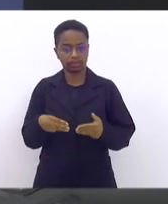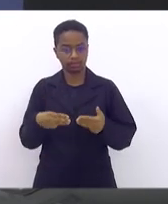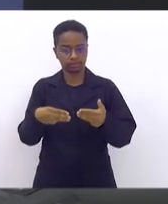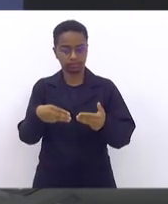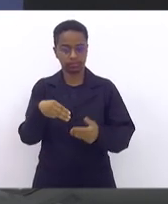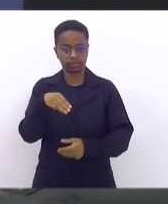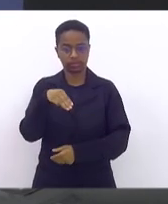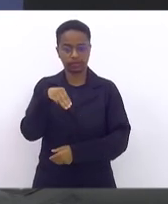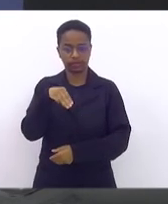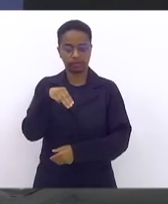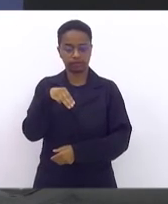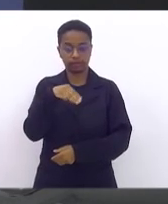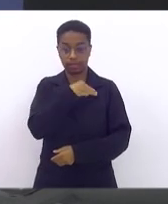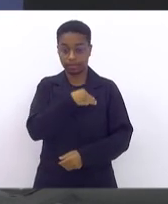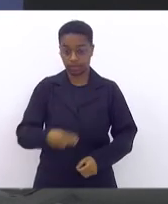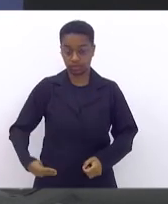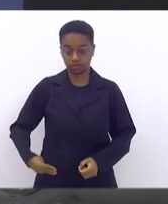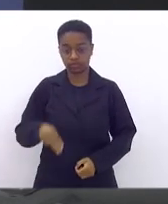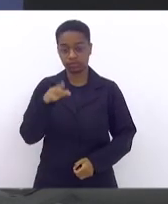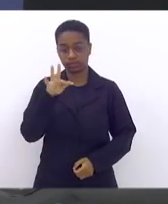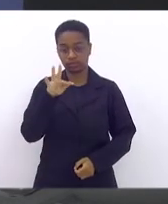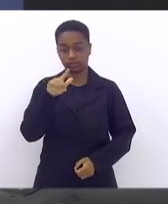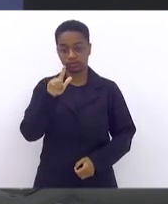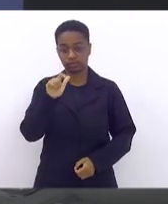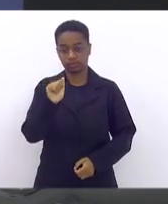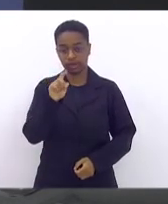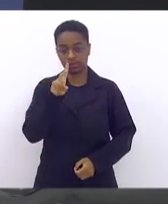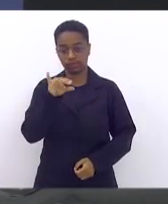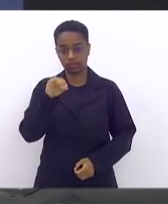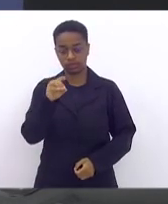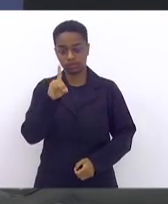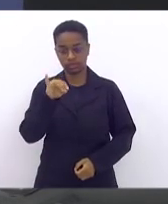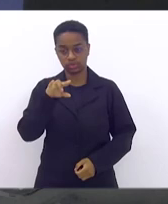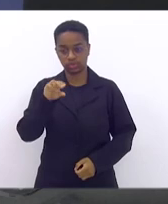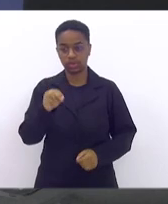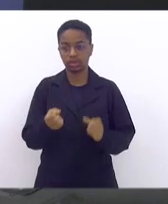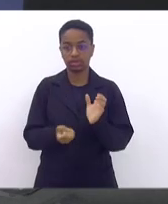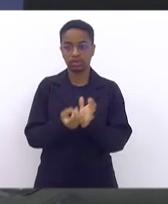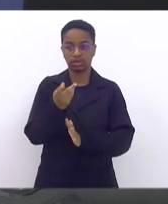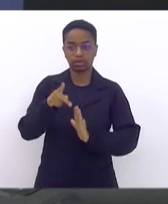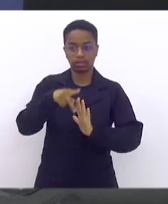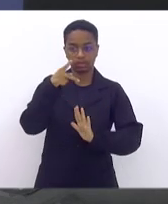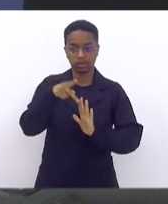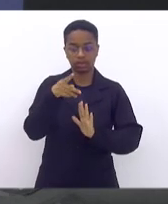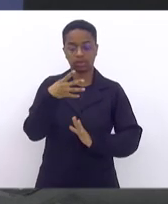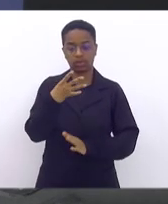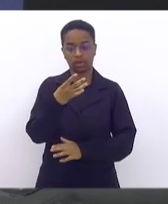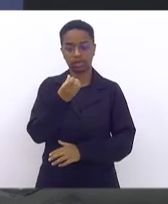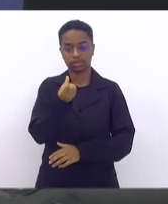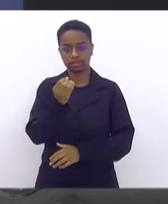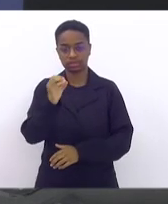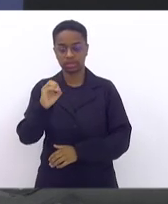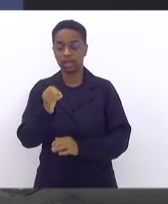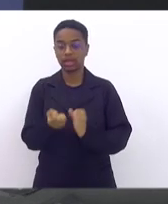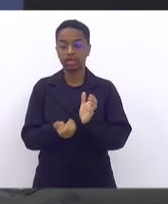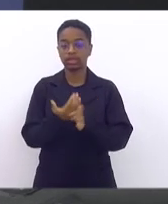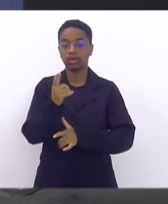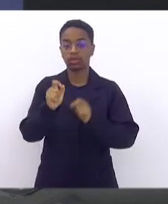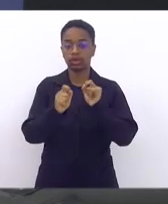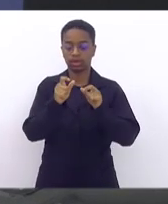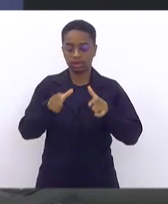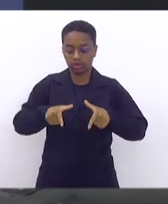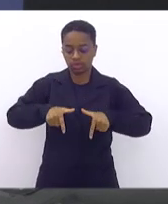Flávio Dino fez essa portaria 460, que cria a identidade